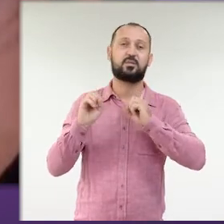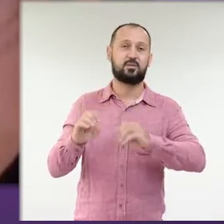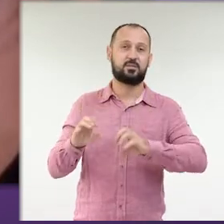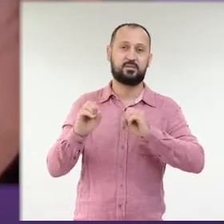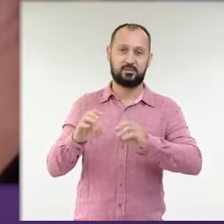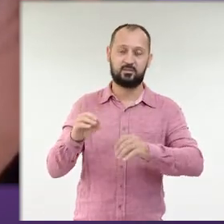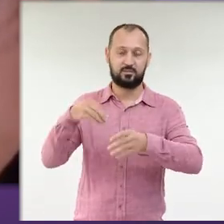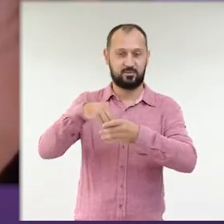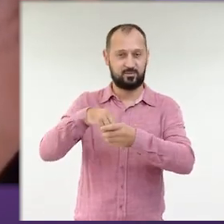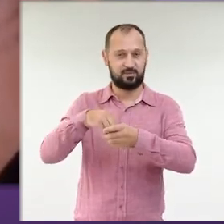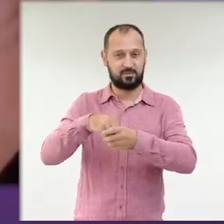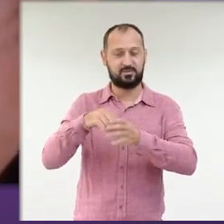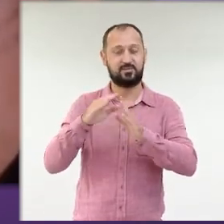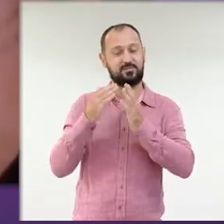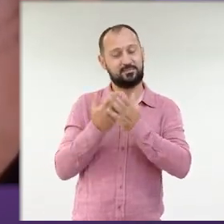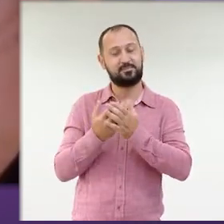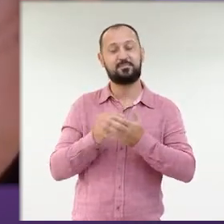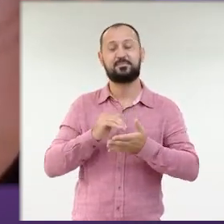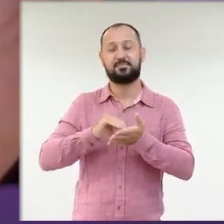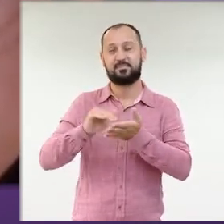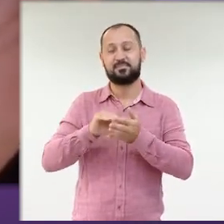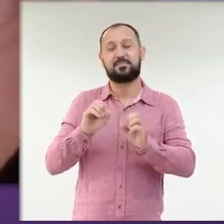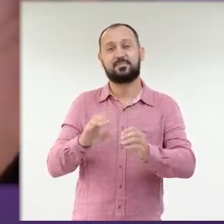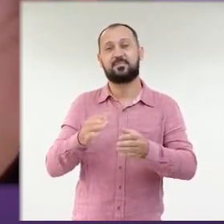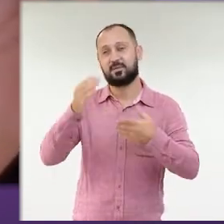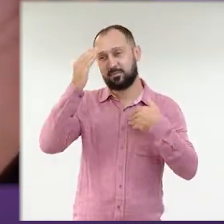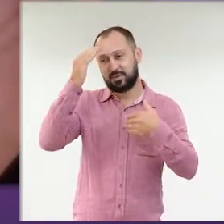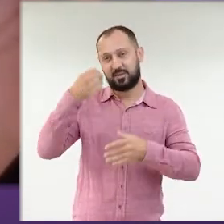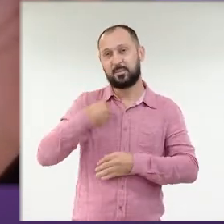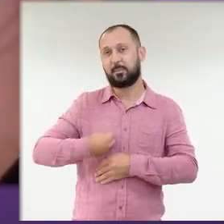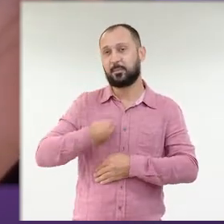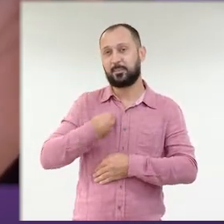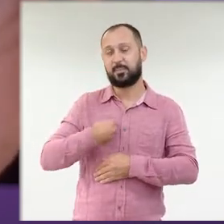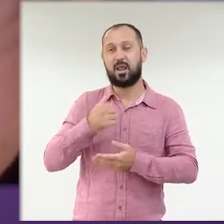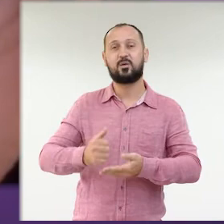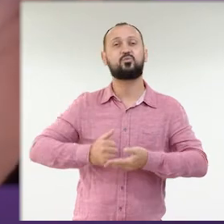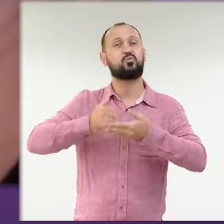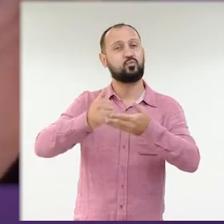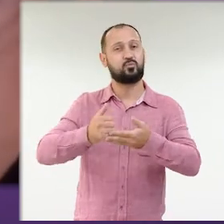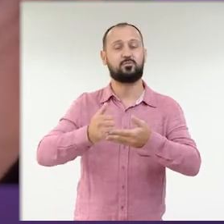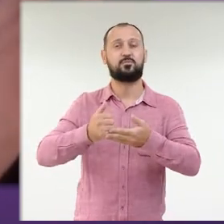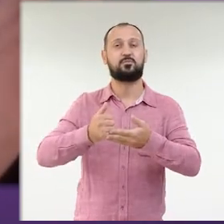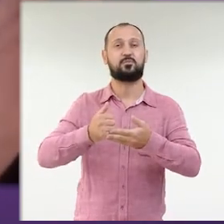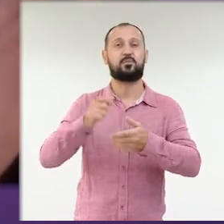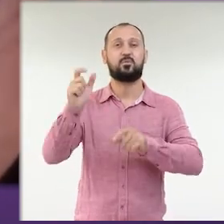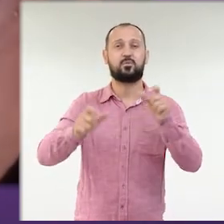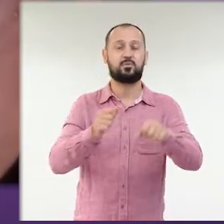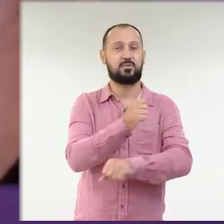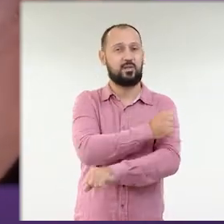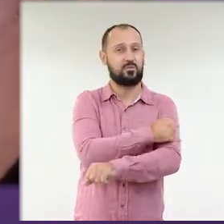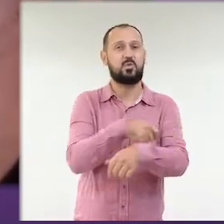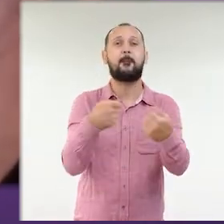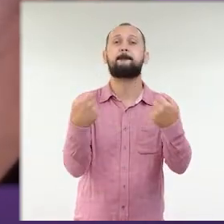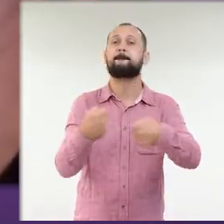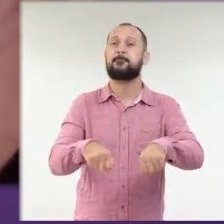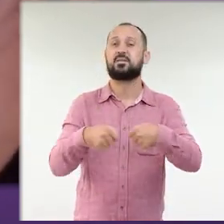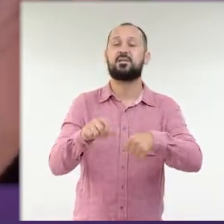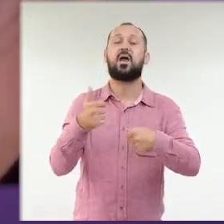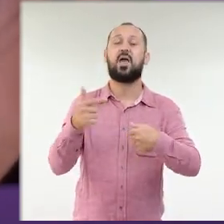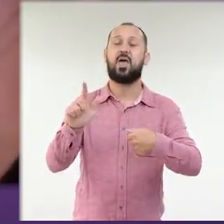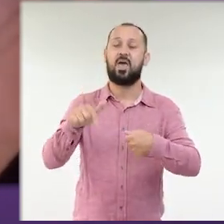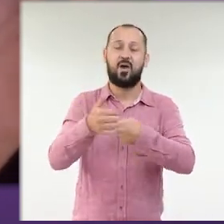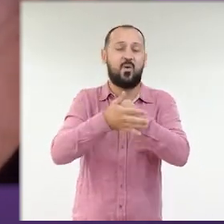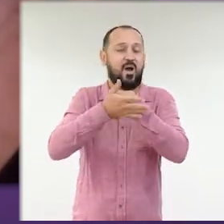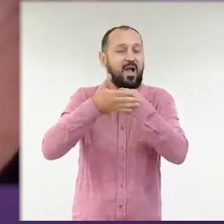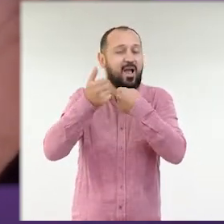de Estado de Educação. Obrigada também pela sua participação, pela contribuição. Os nossos estudantes precisam, é um